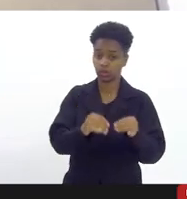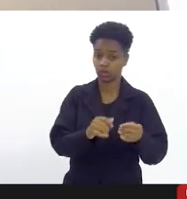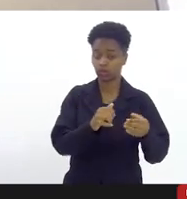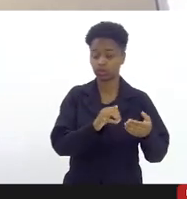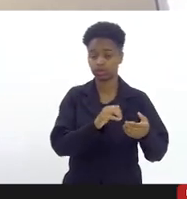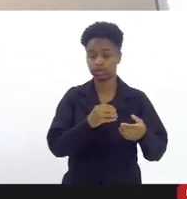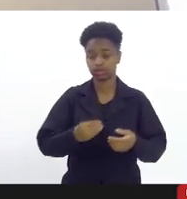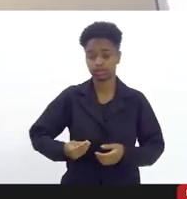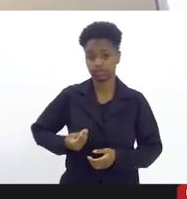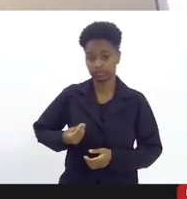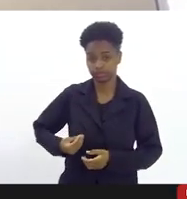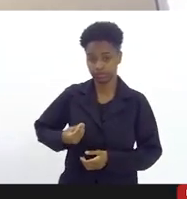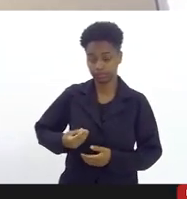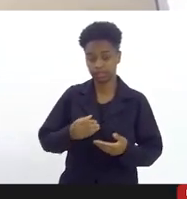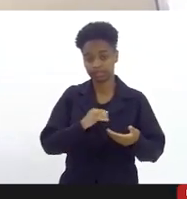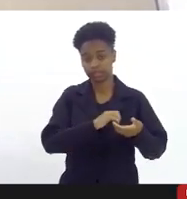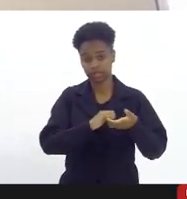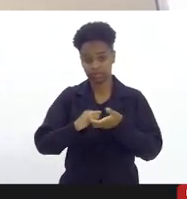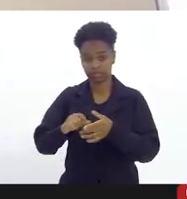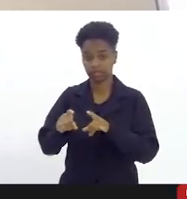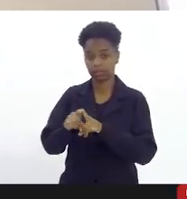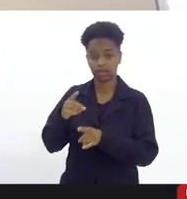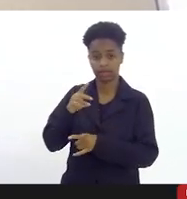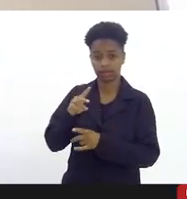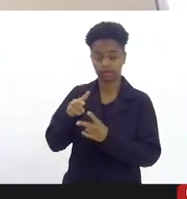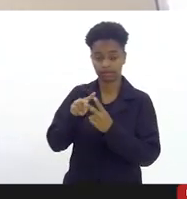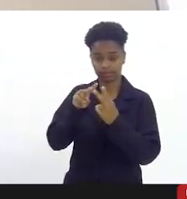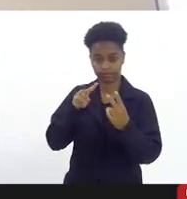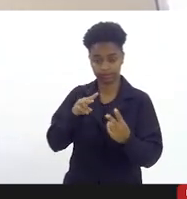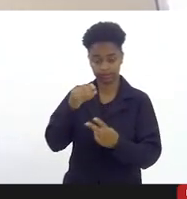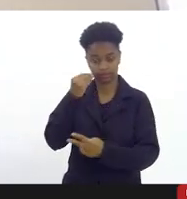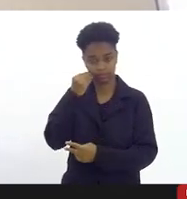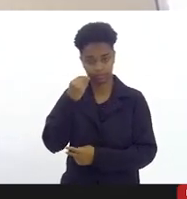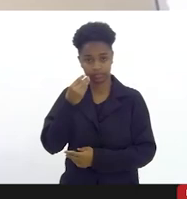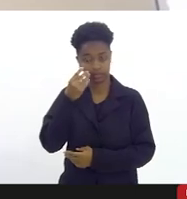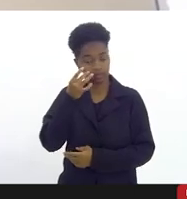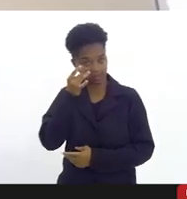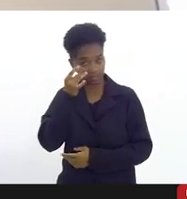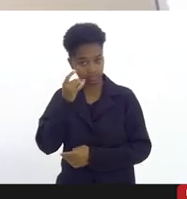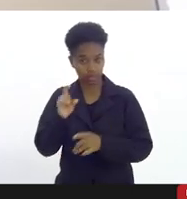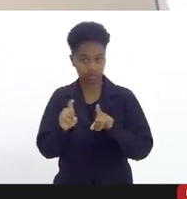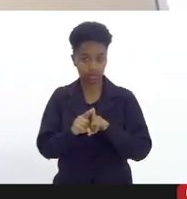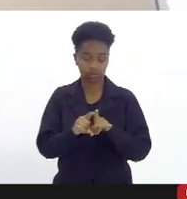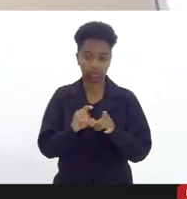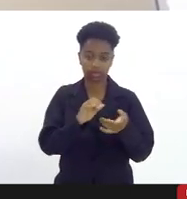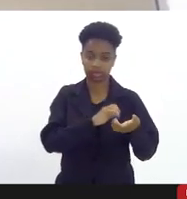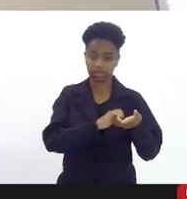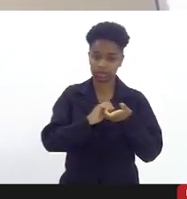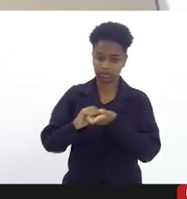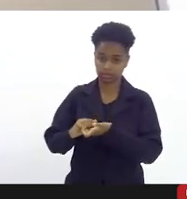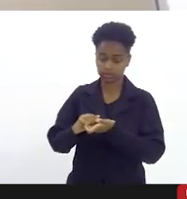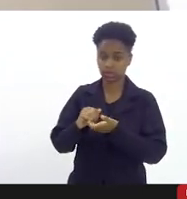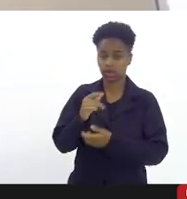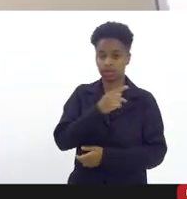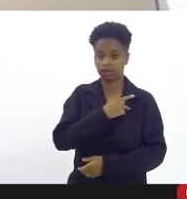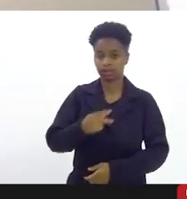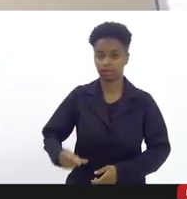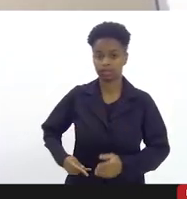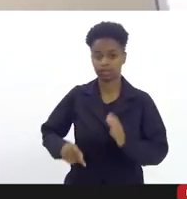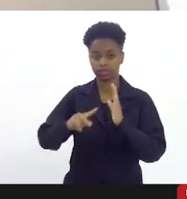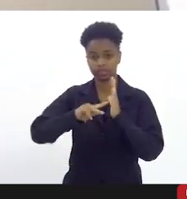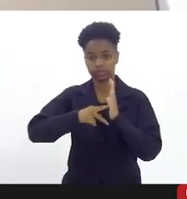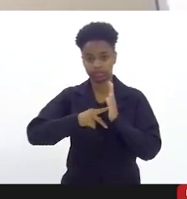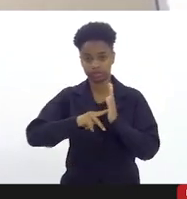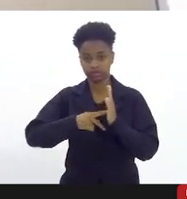virtualmente e também presencialmente também quero saudar o presidente do sindicato